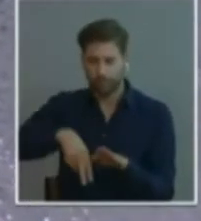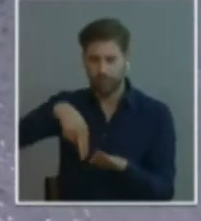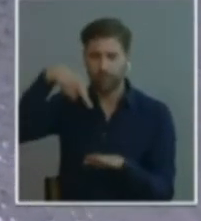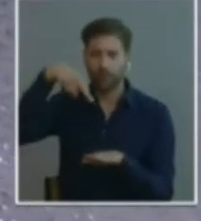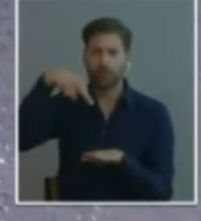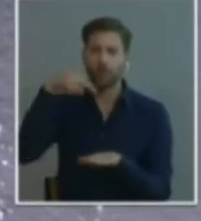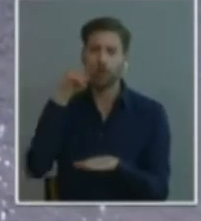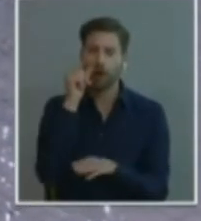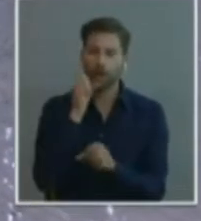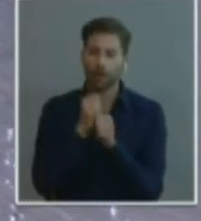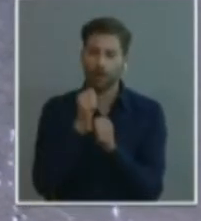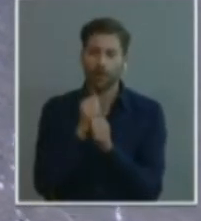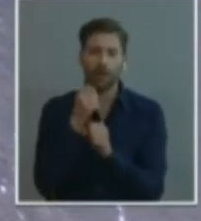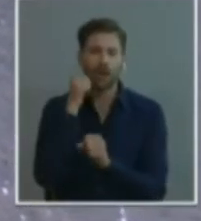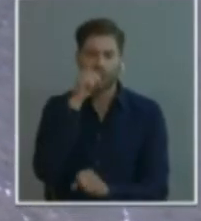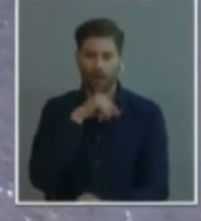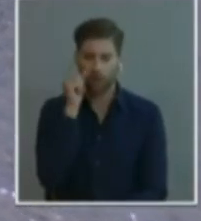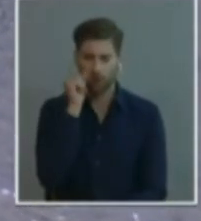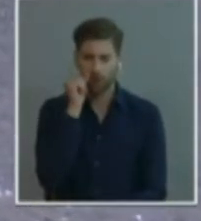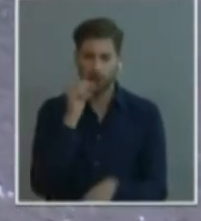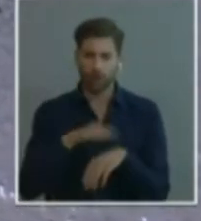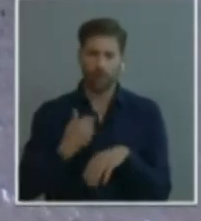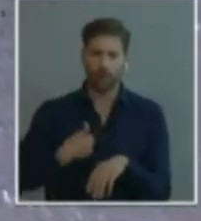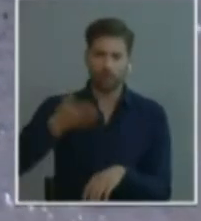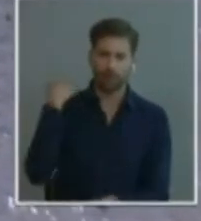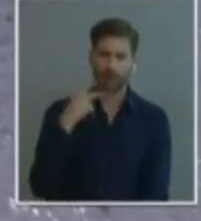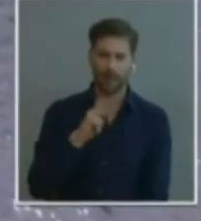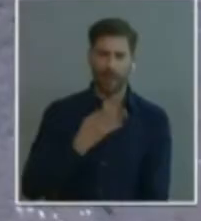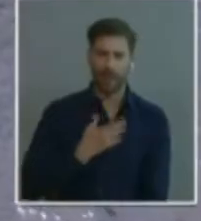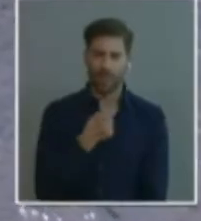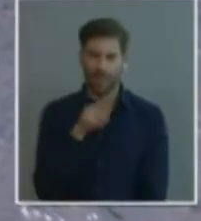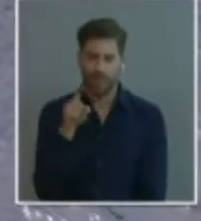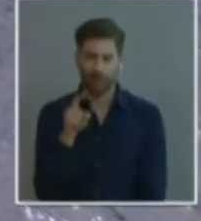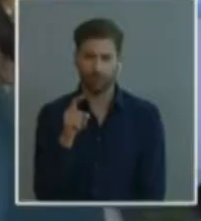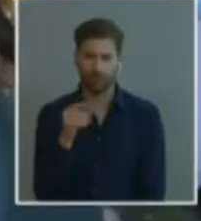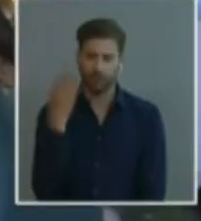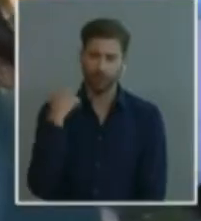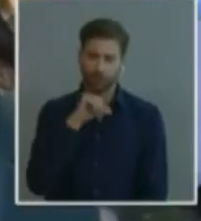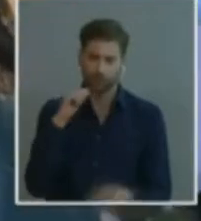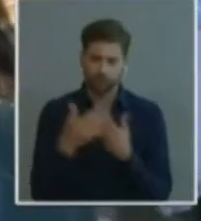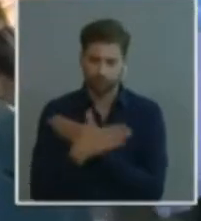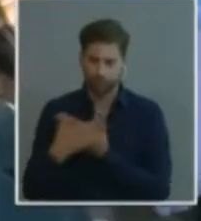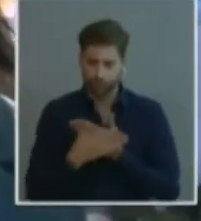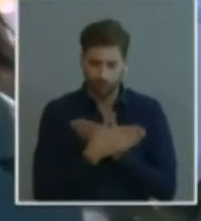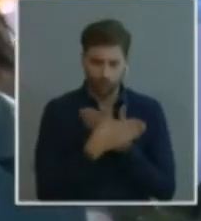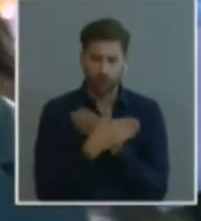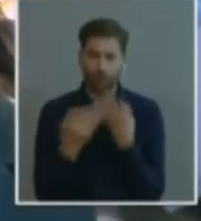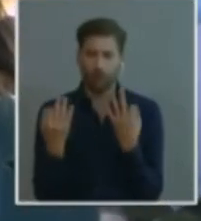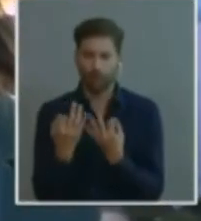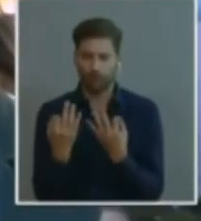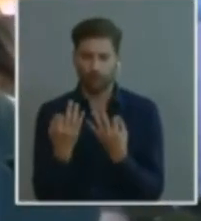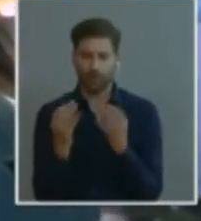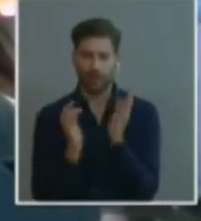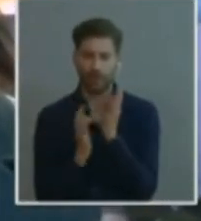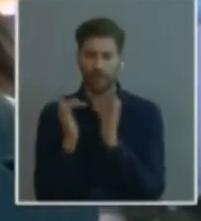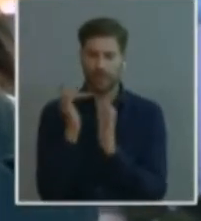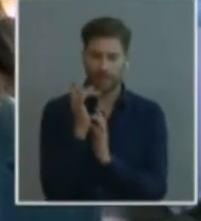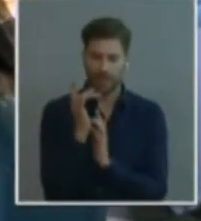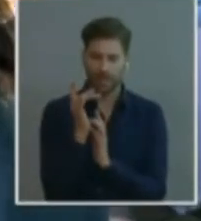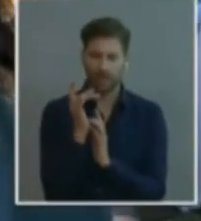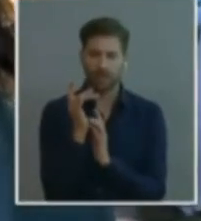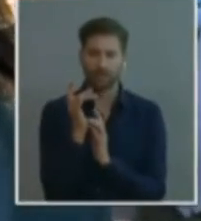Porque, do mesmo modo que em Adão todos morreram, assim também em Cristo serão